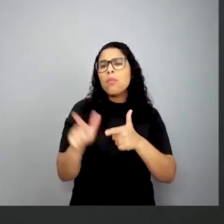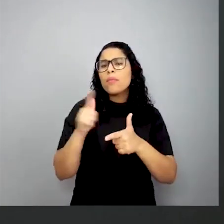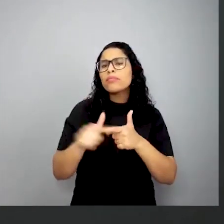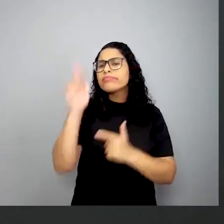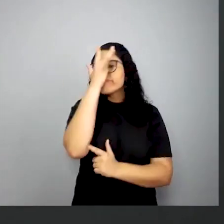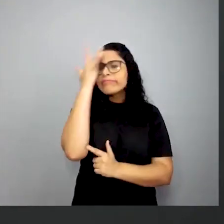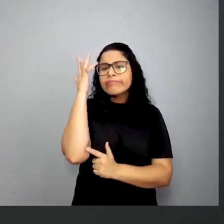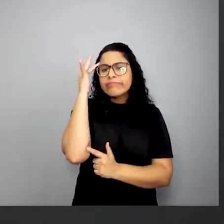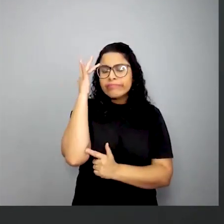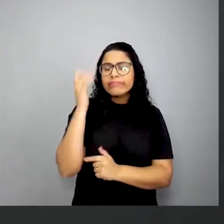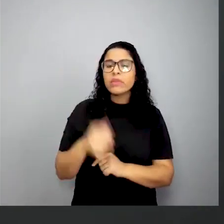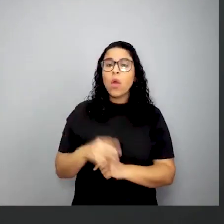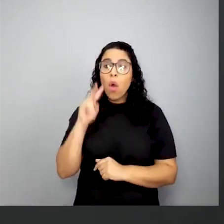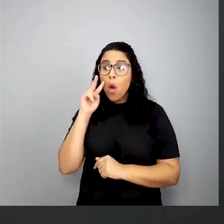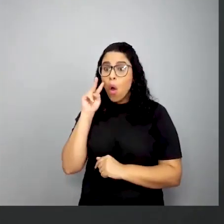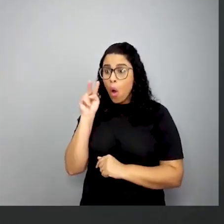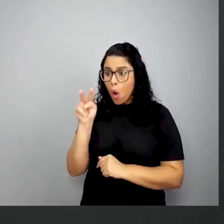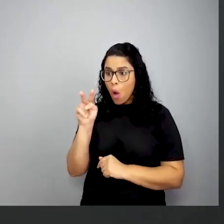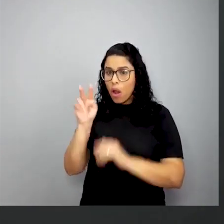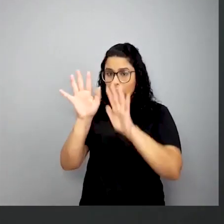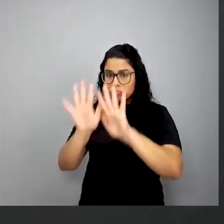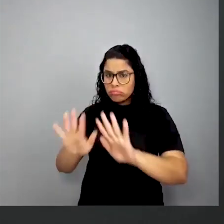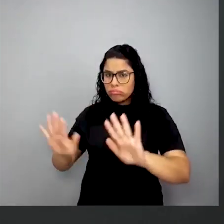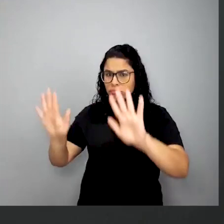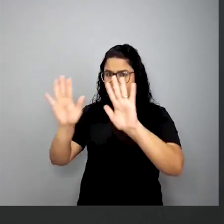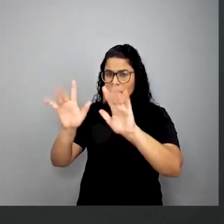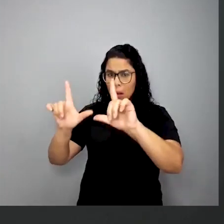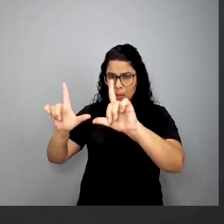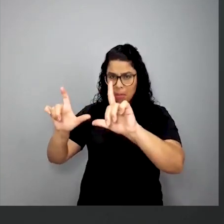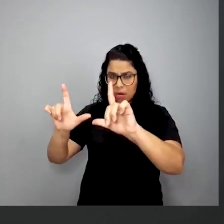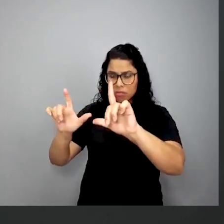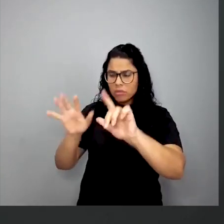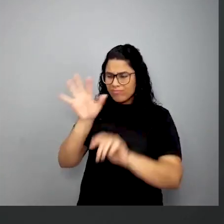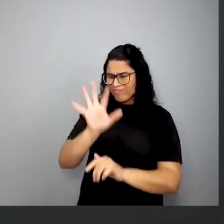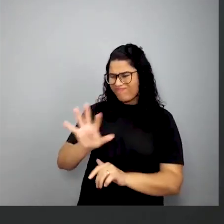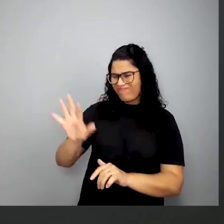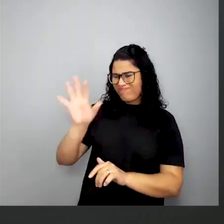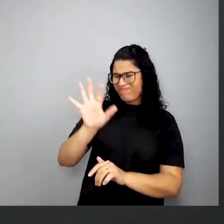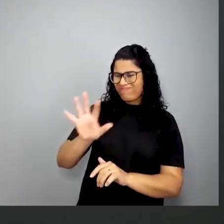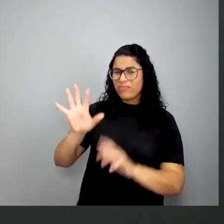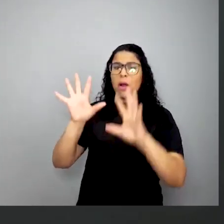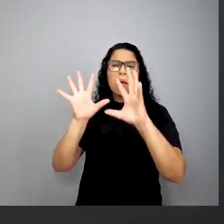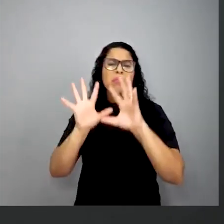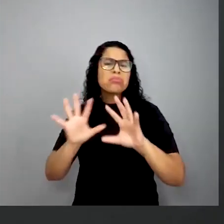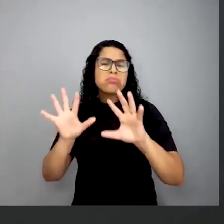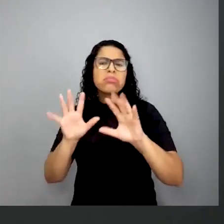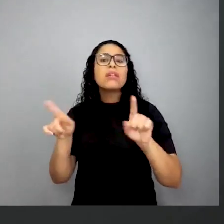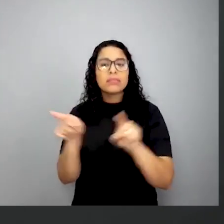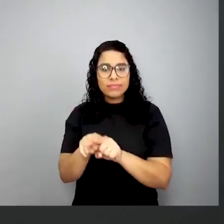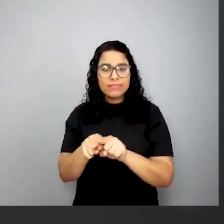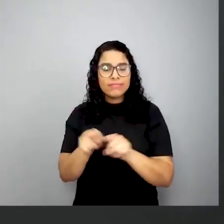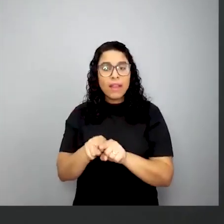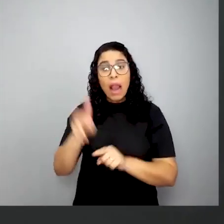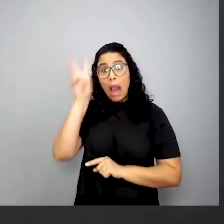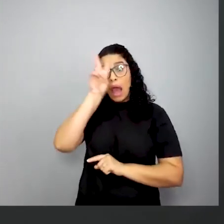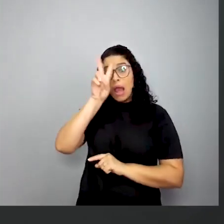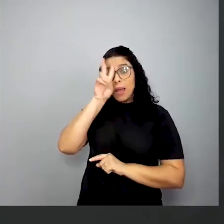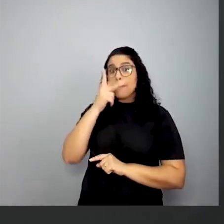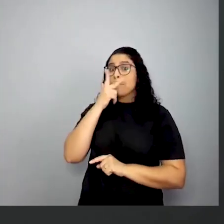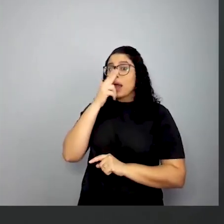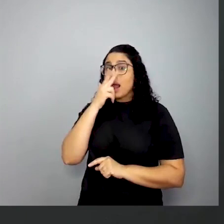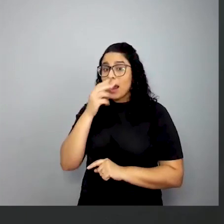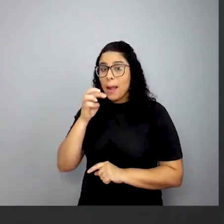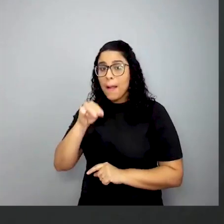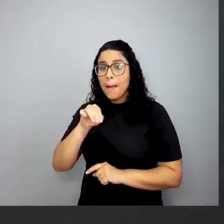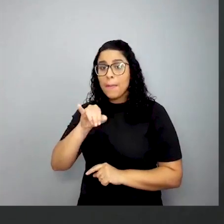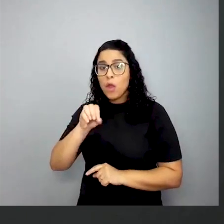a imagem ela fica meio embaçada. Lembra um pouco do míope, mas qual o problema dele? Você lembra que nós temos